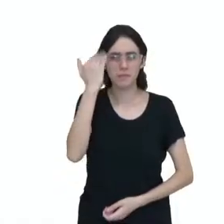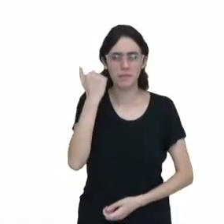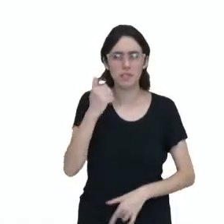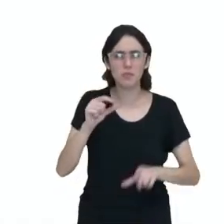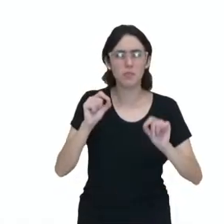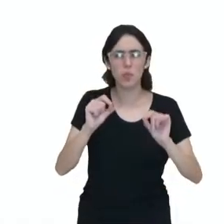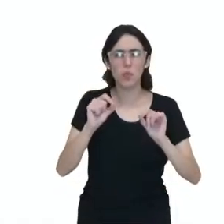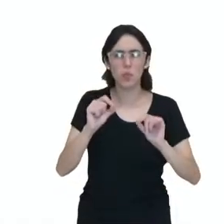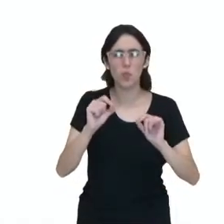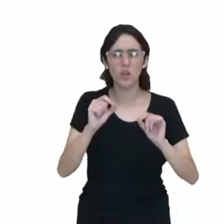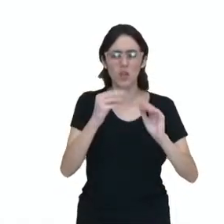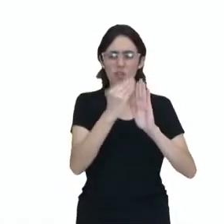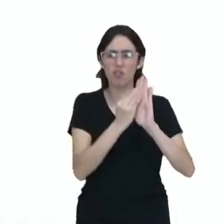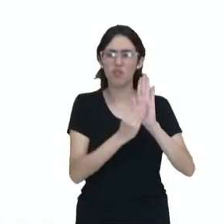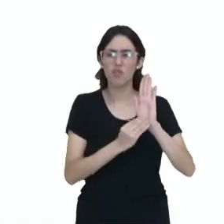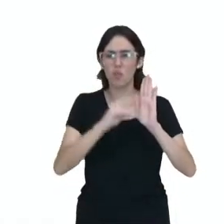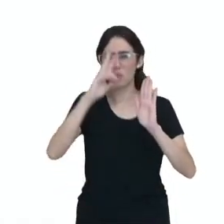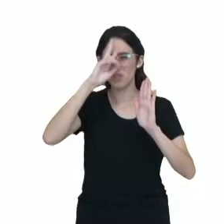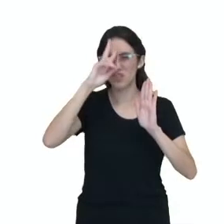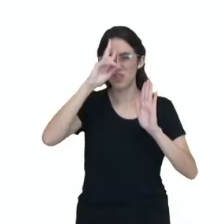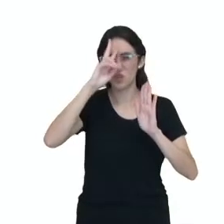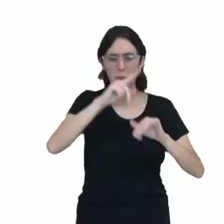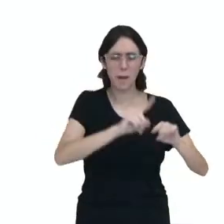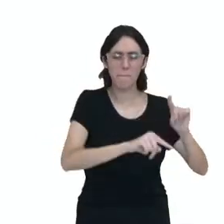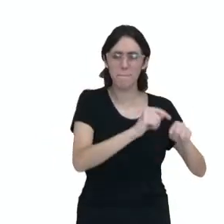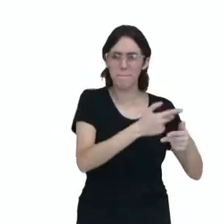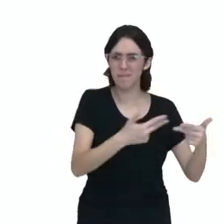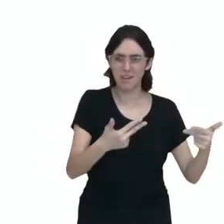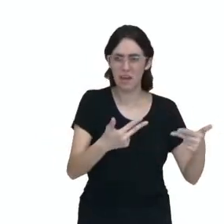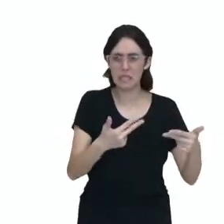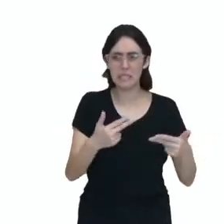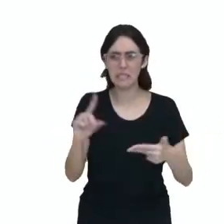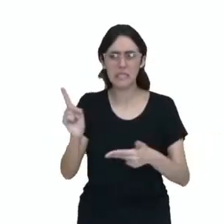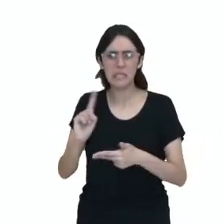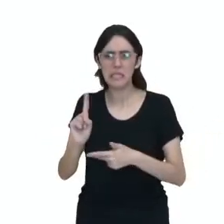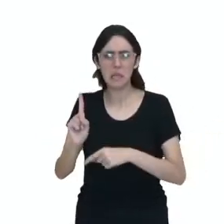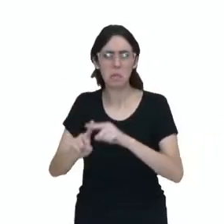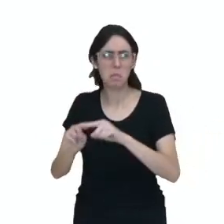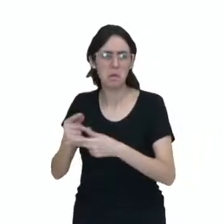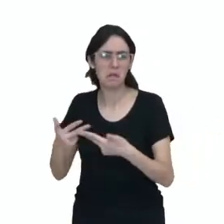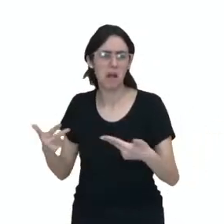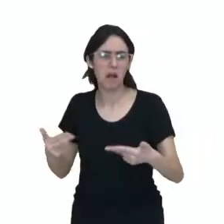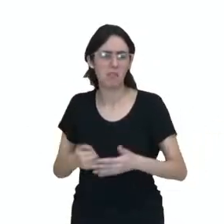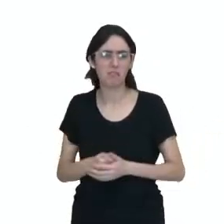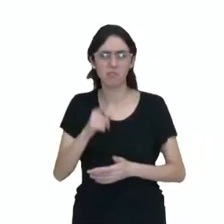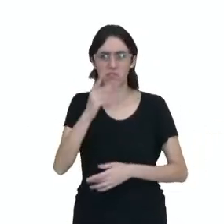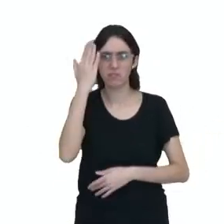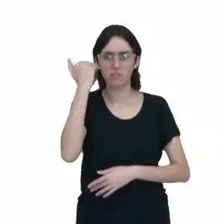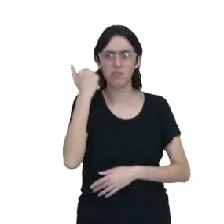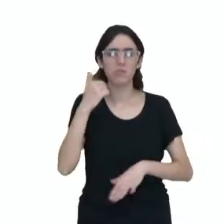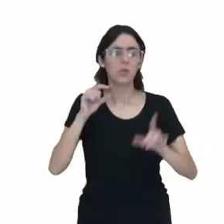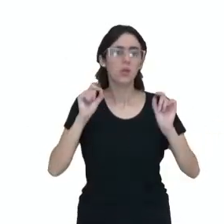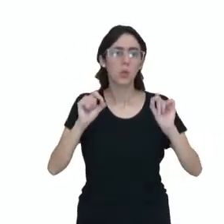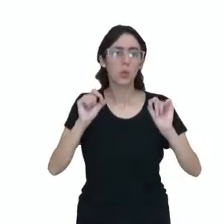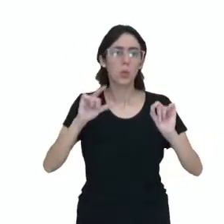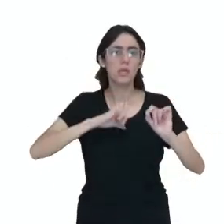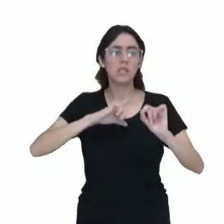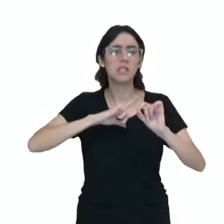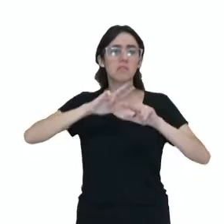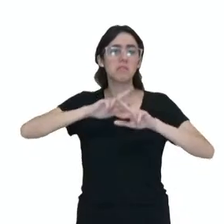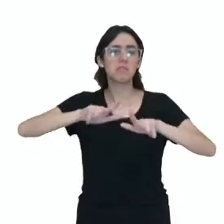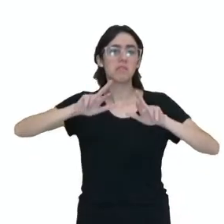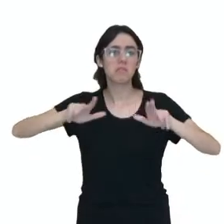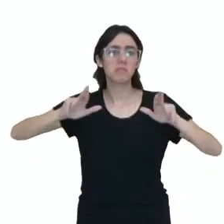significa fontes históricas, materiais e imateriais? Você saberia definir essas diferenças entre uma